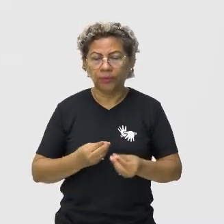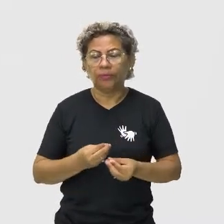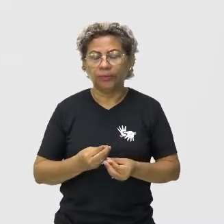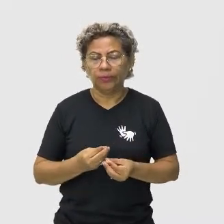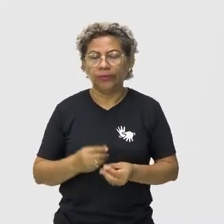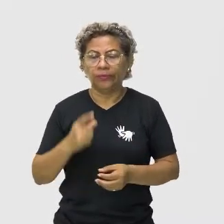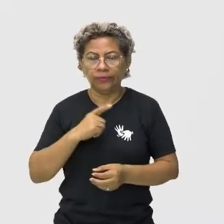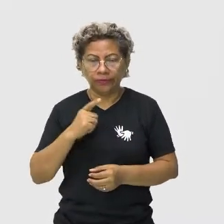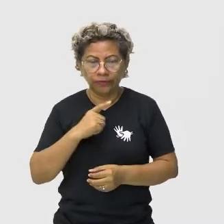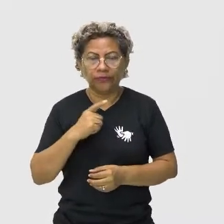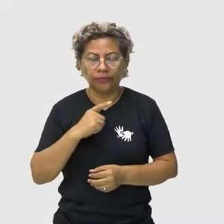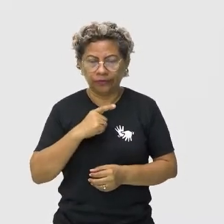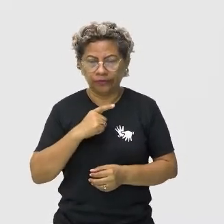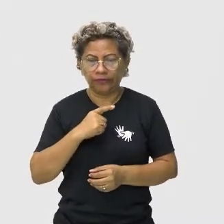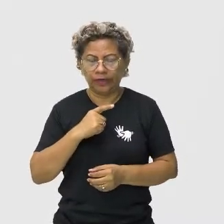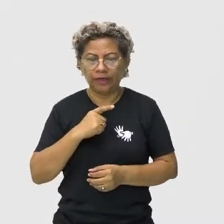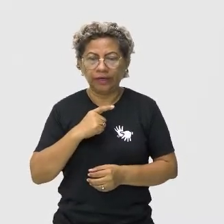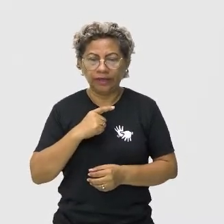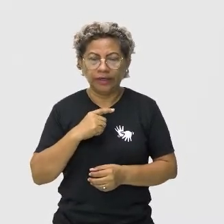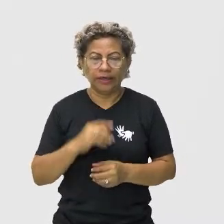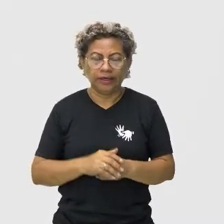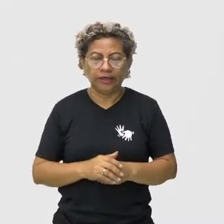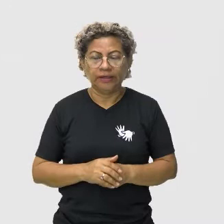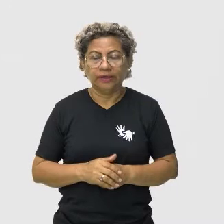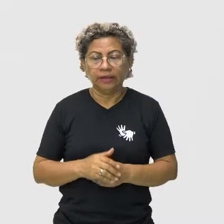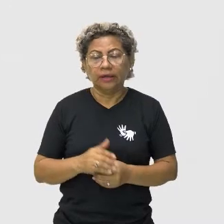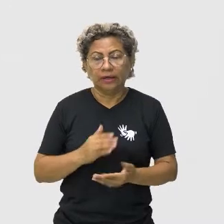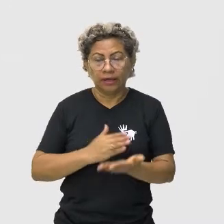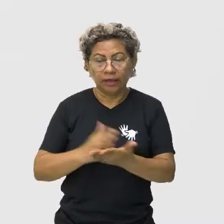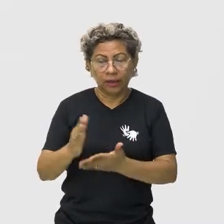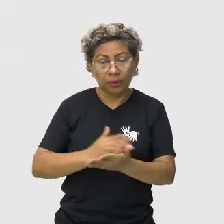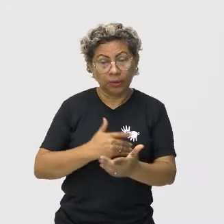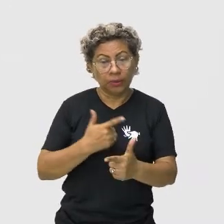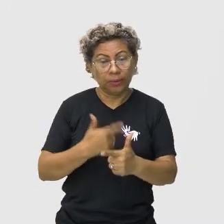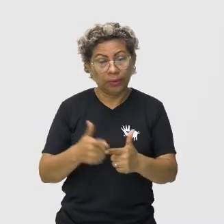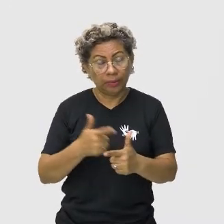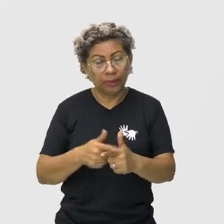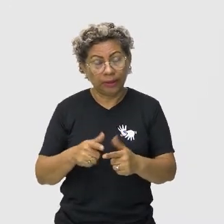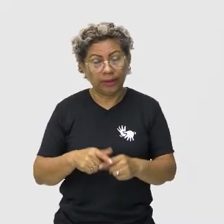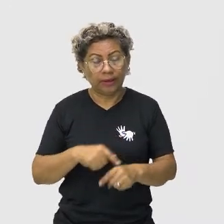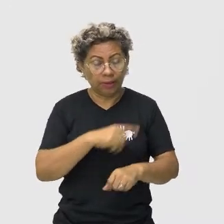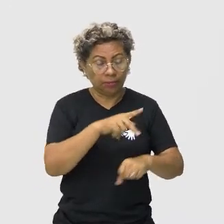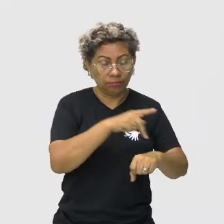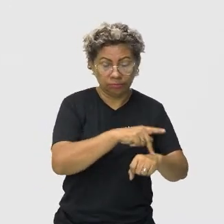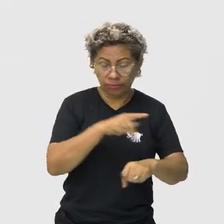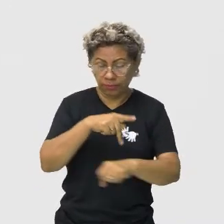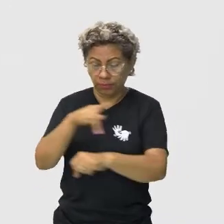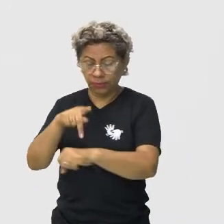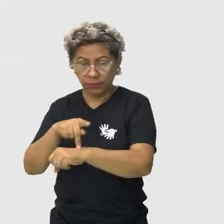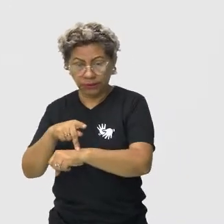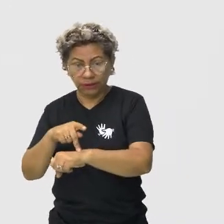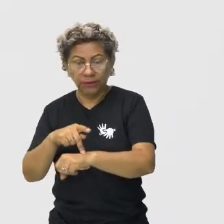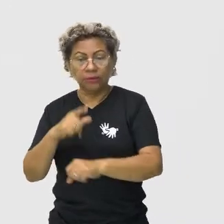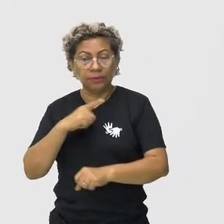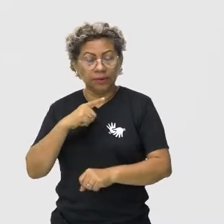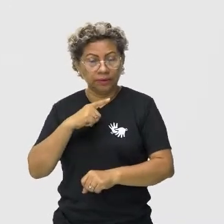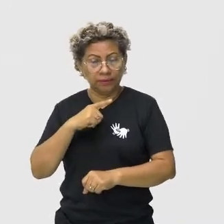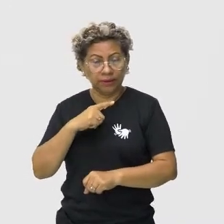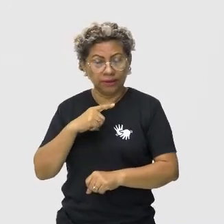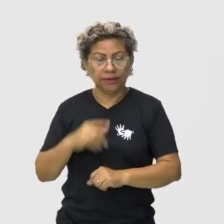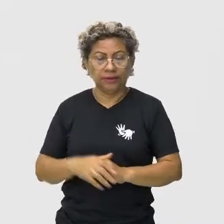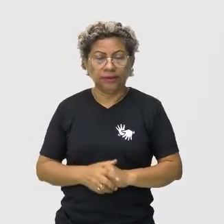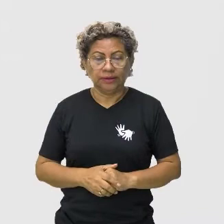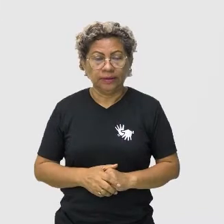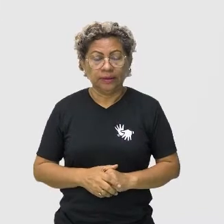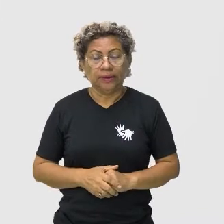burocracias tradicionais entre países para não ficar tão livre, tá? Então, realmente, te verifica que uma zona de livre comércio não tem